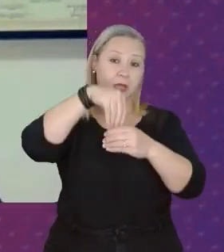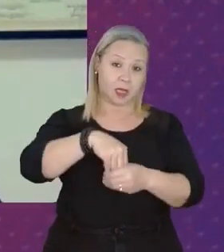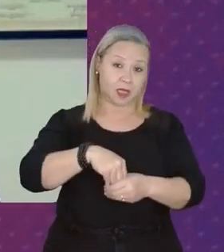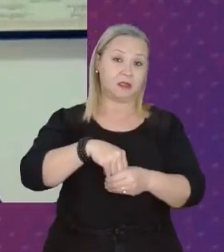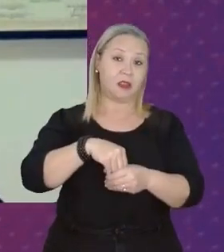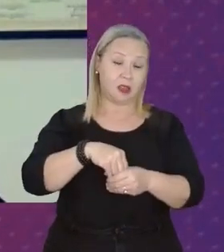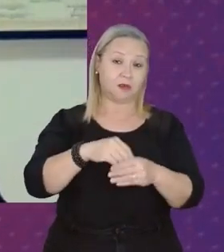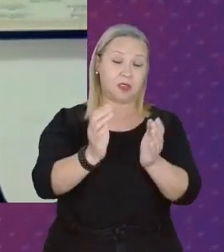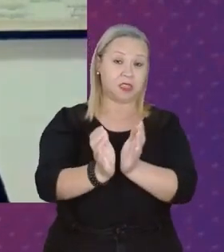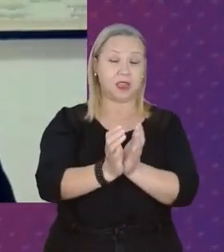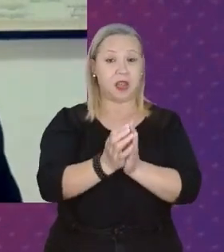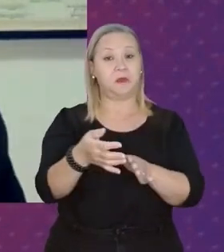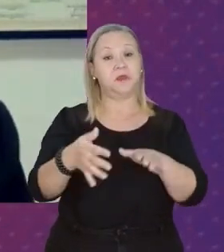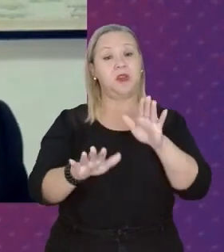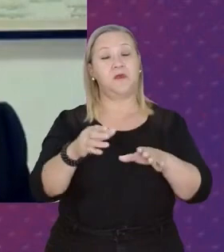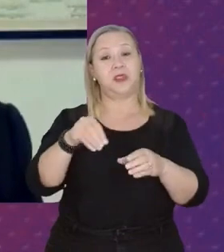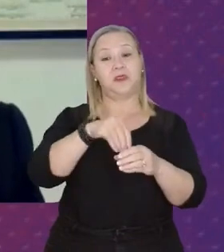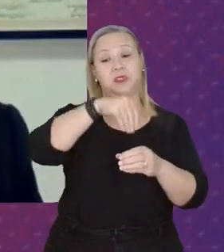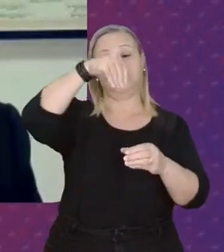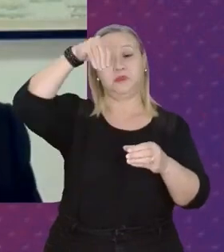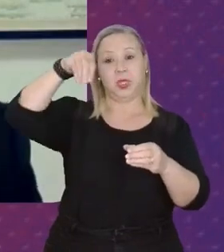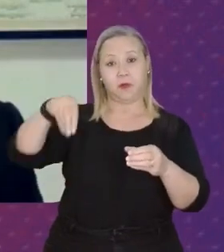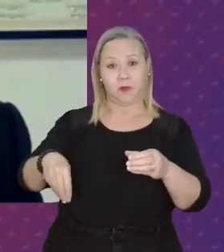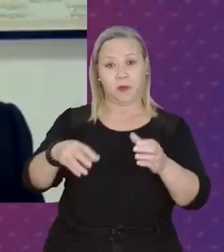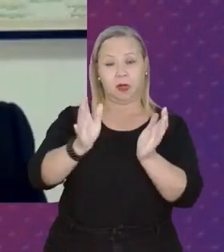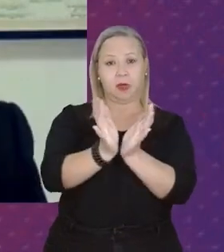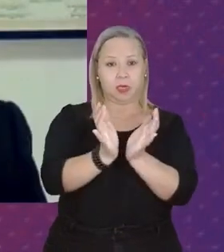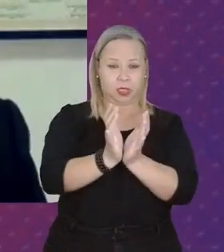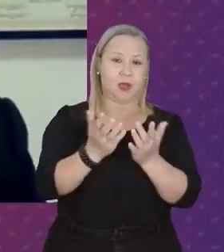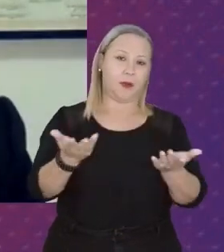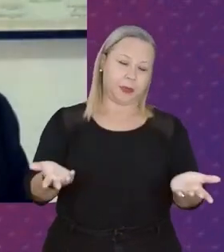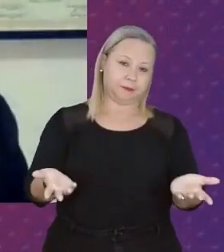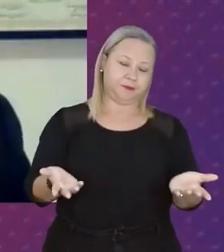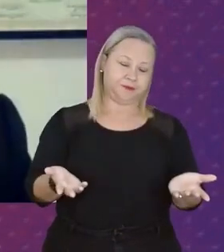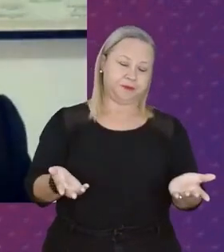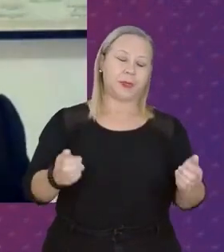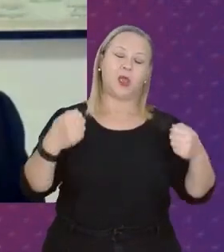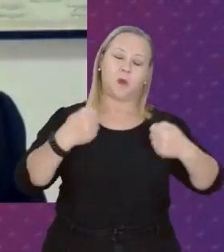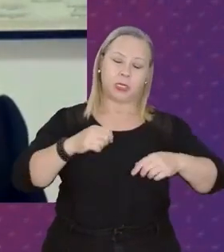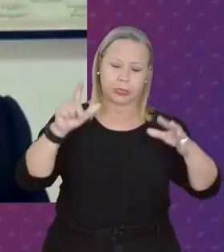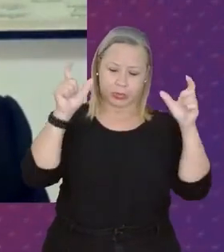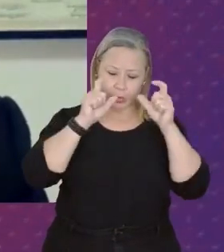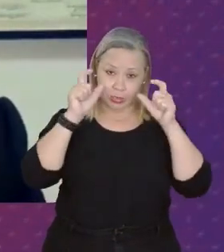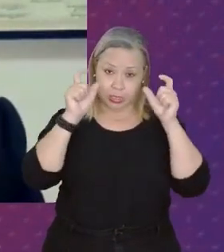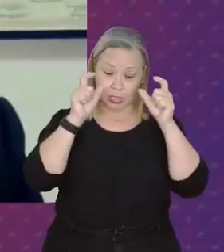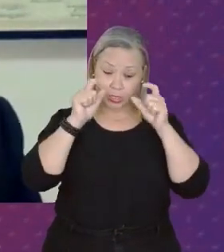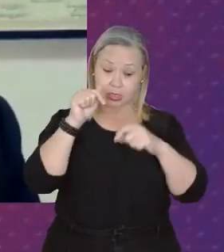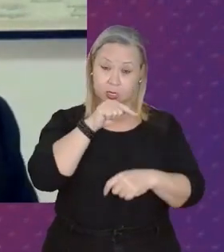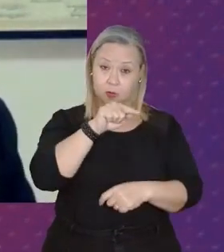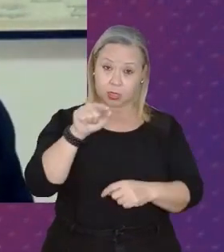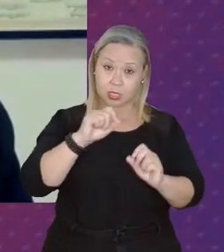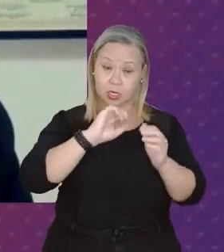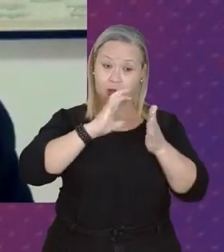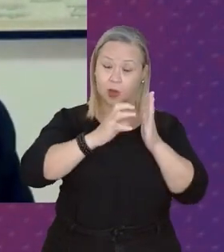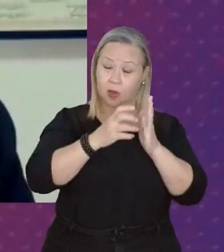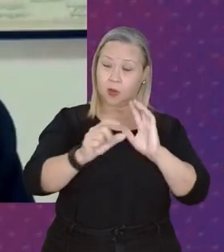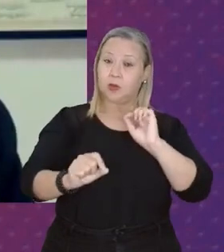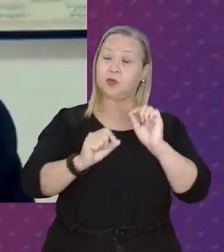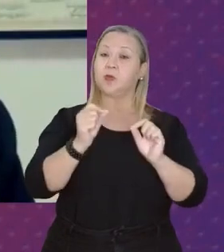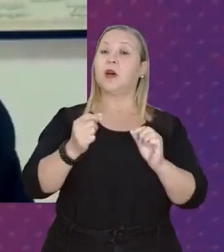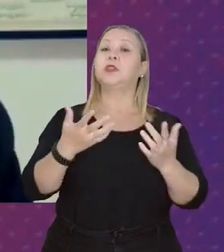de fora na chapa da federação. Então, isso é algo que tem que se atentar. E também os partidos que